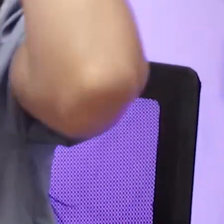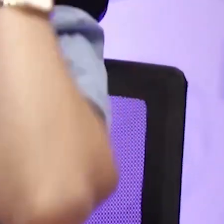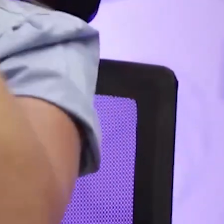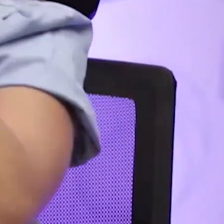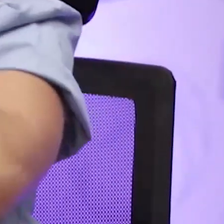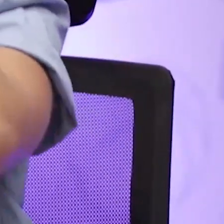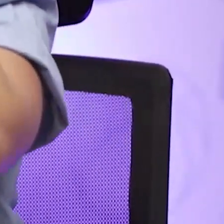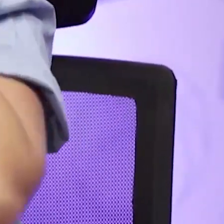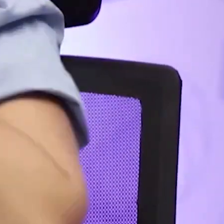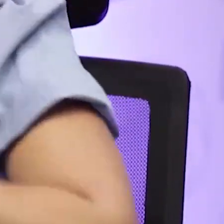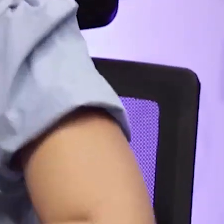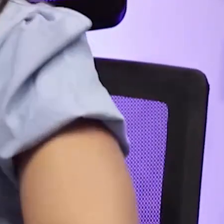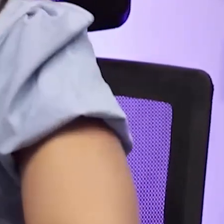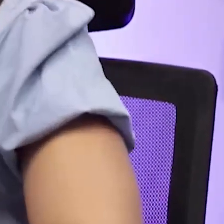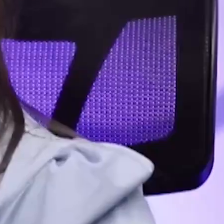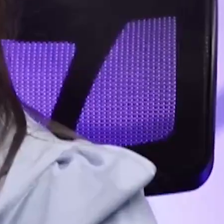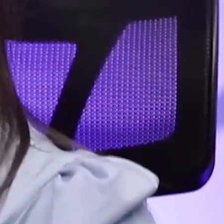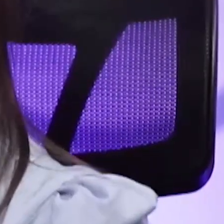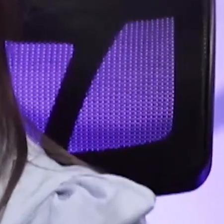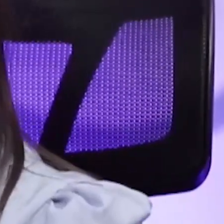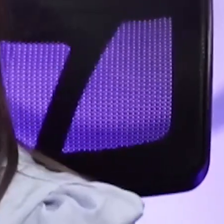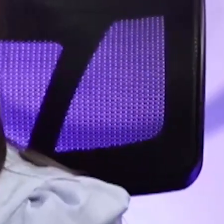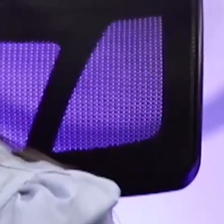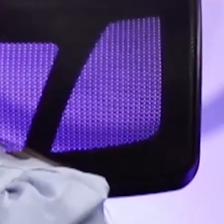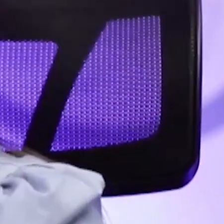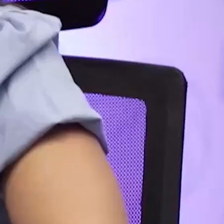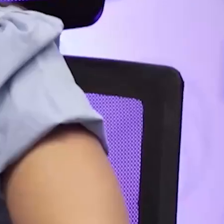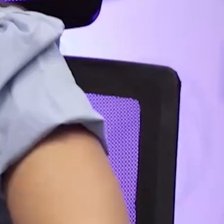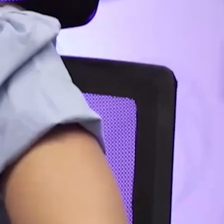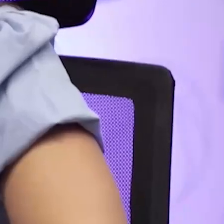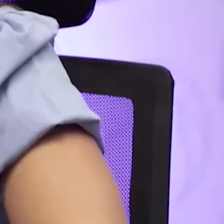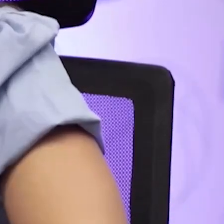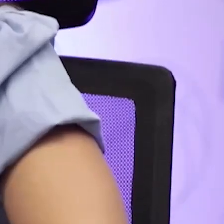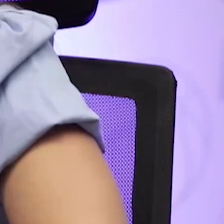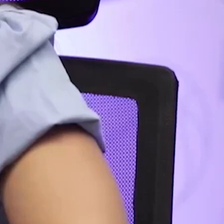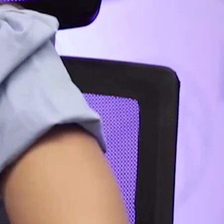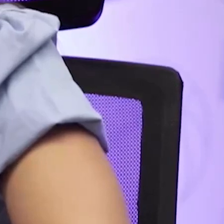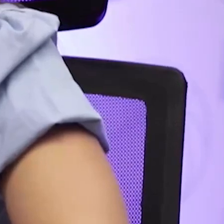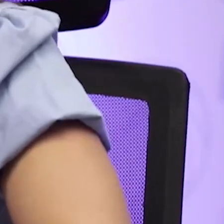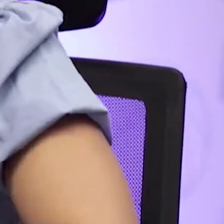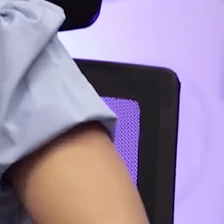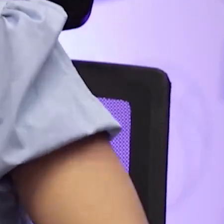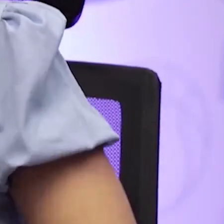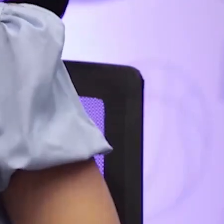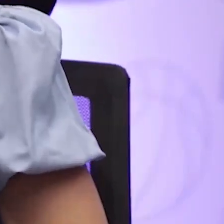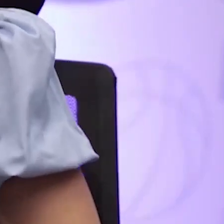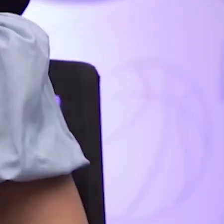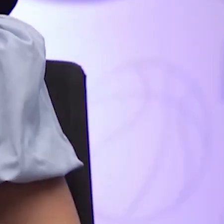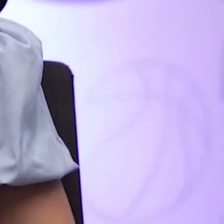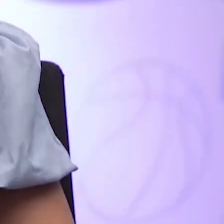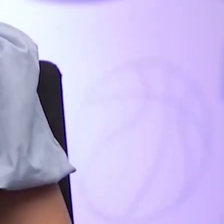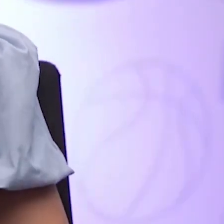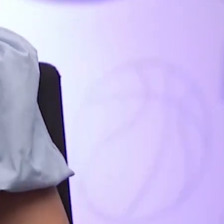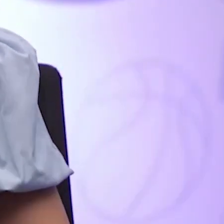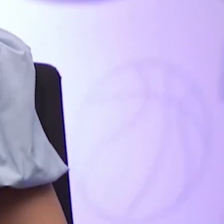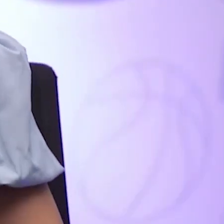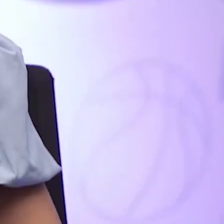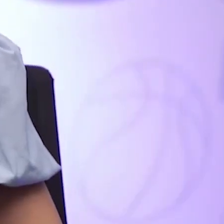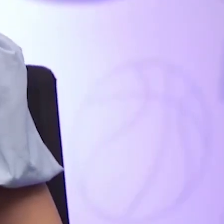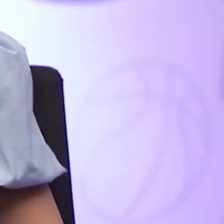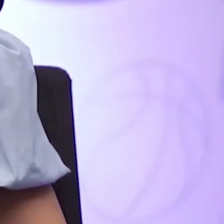Vamos lá, pessoal. Vamos lá, vai sair. Respira. Vamos lá. 3, 2, 1. Então é isso, pessoal.